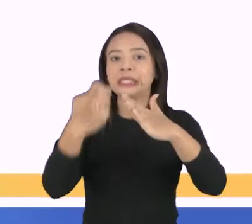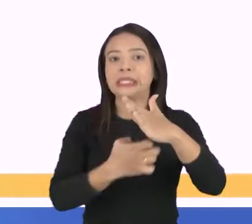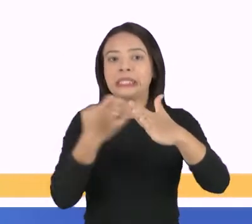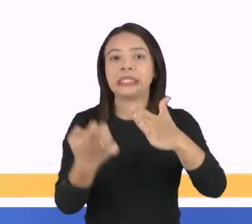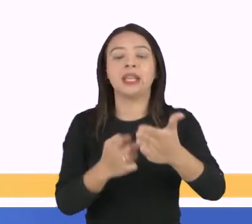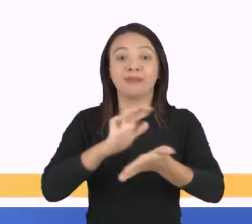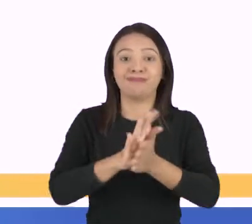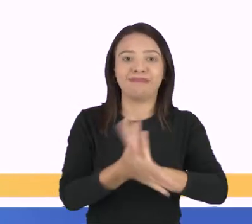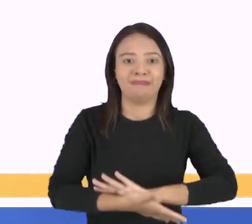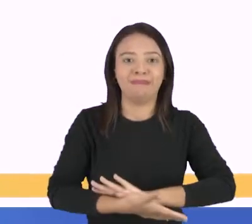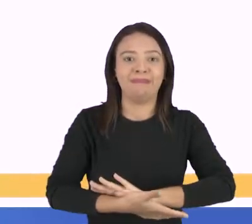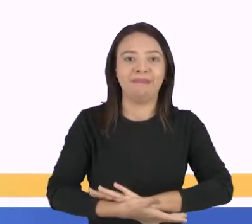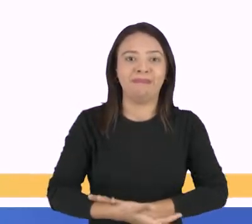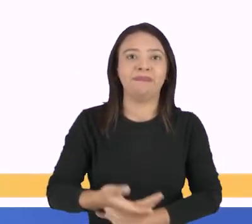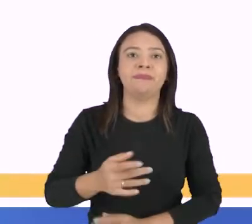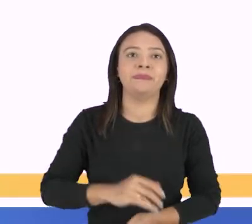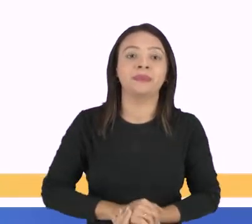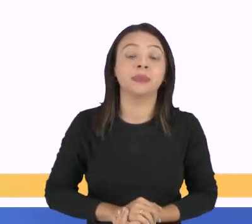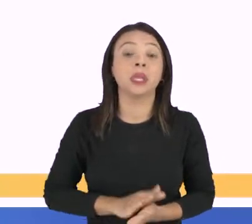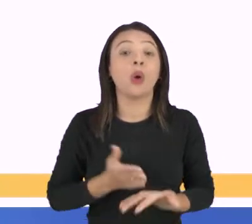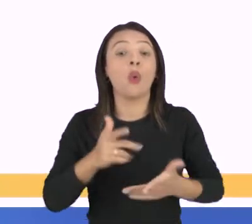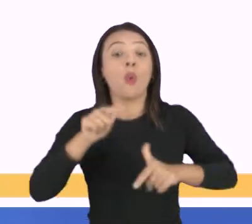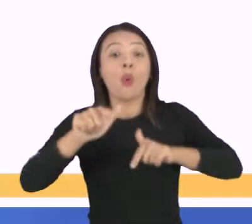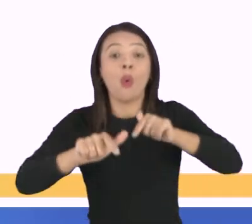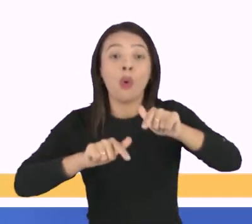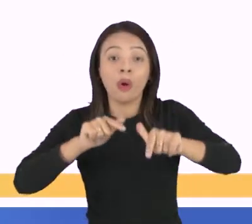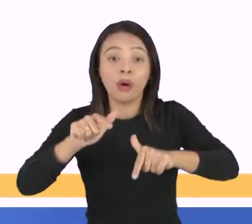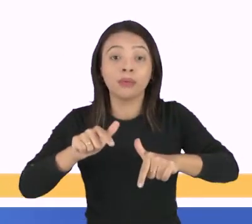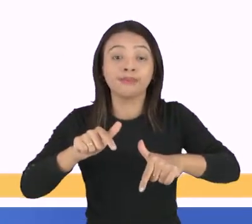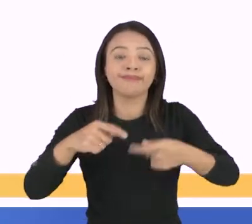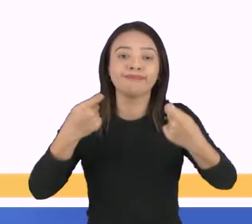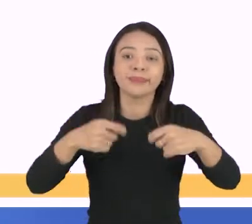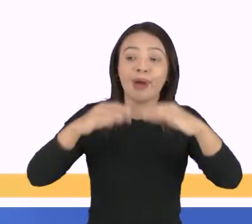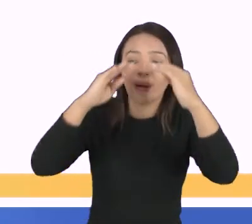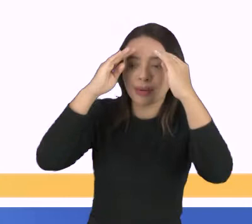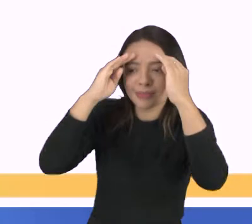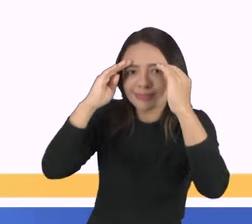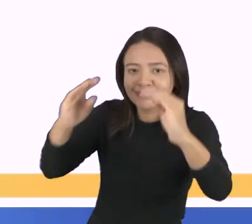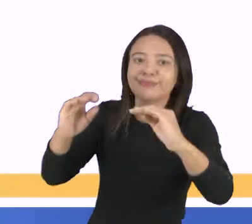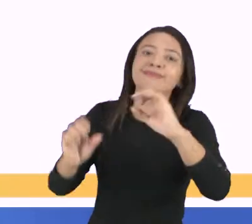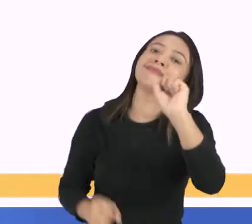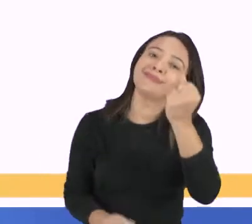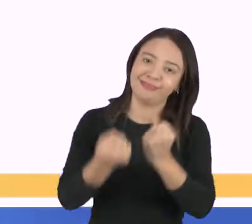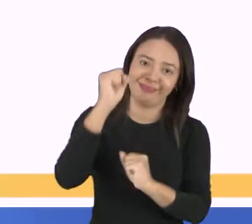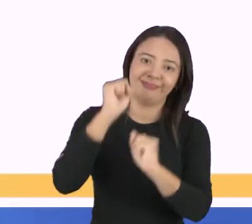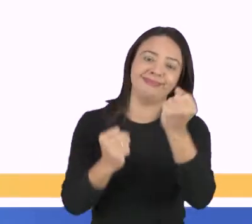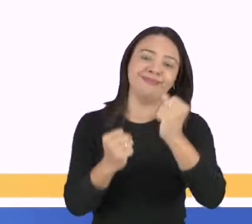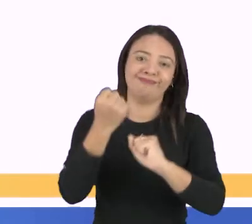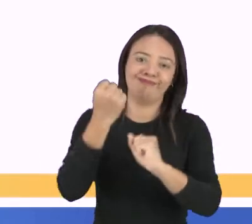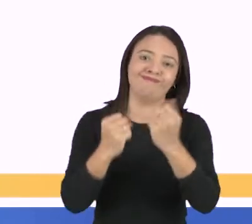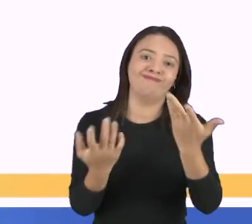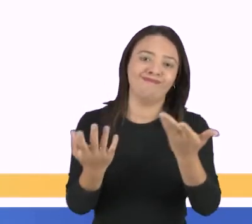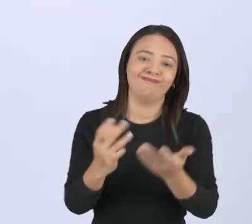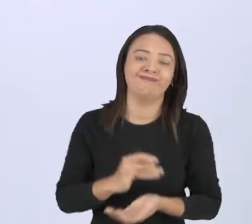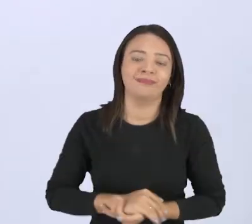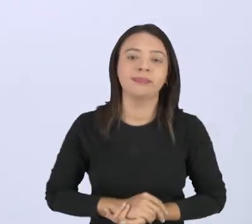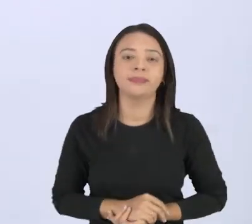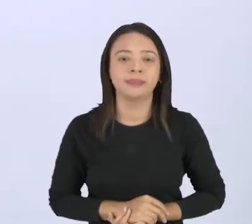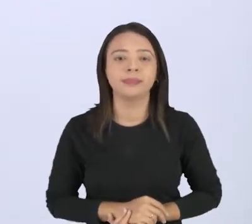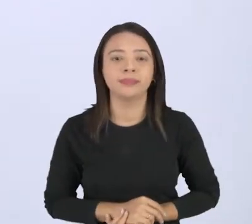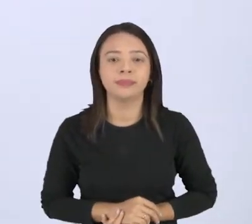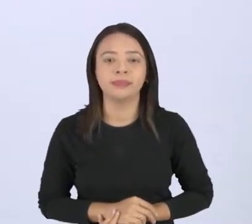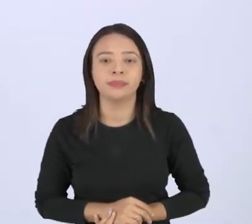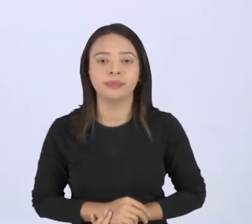Os trabalhadores foram obrigados a seguir o ritmo da máquina, e não a máquina como no caso